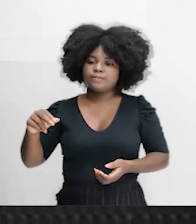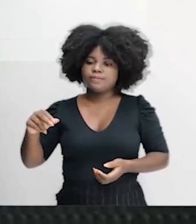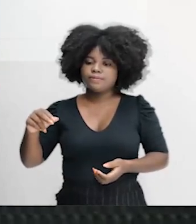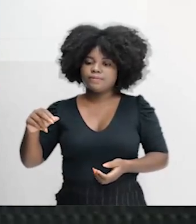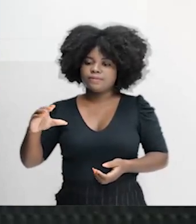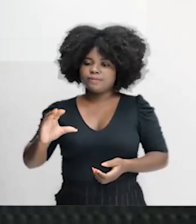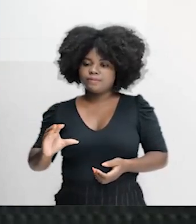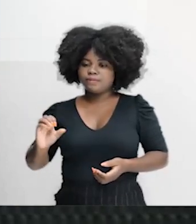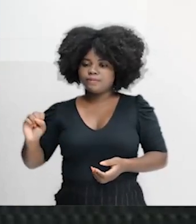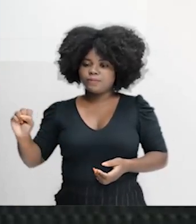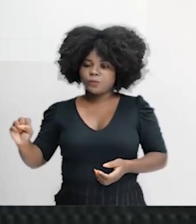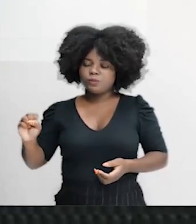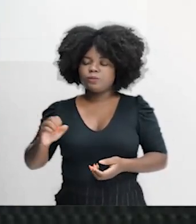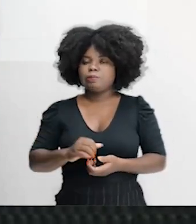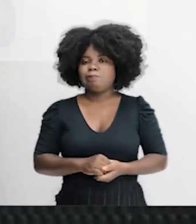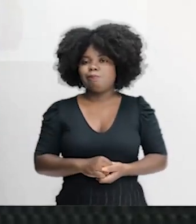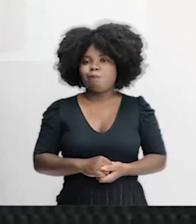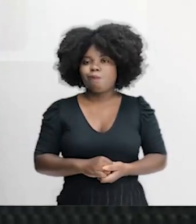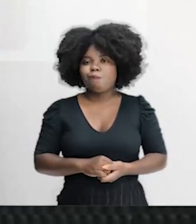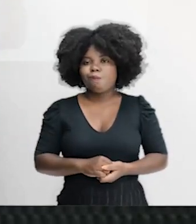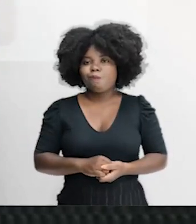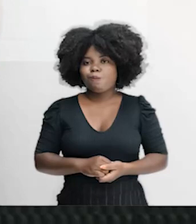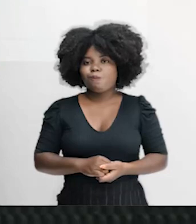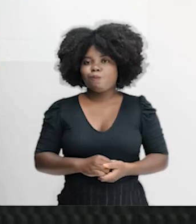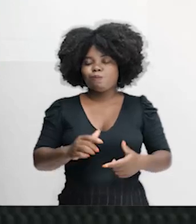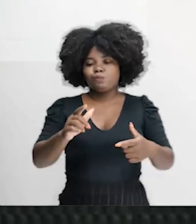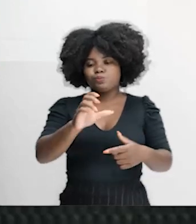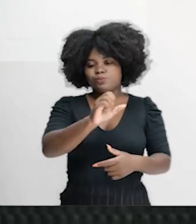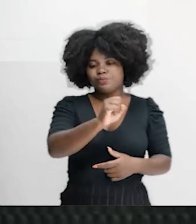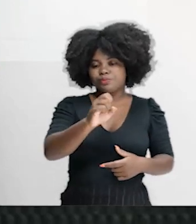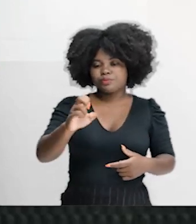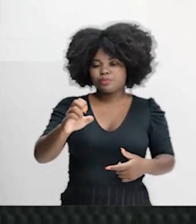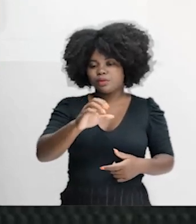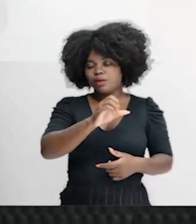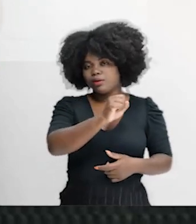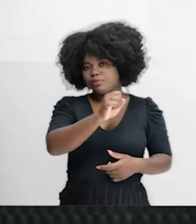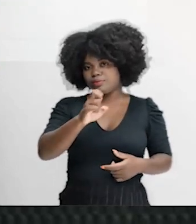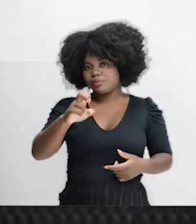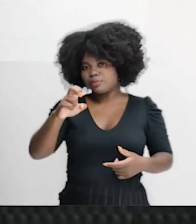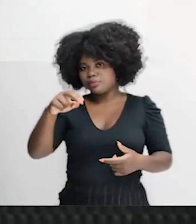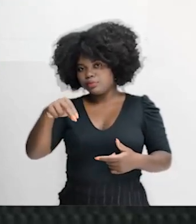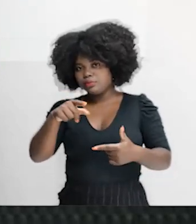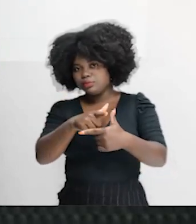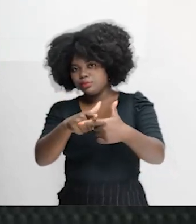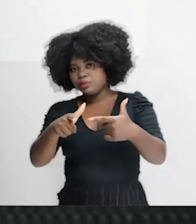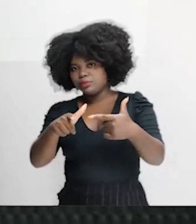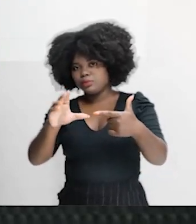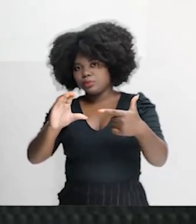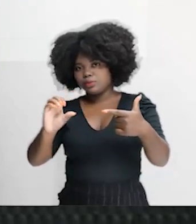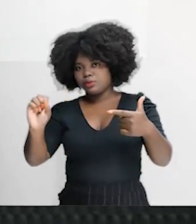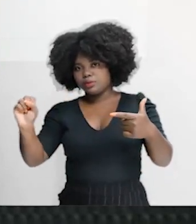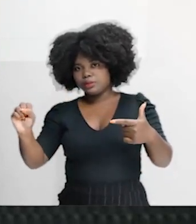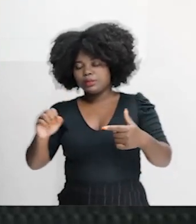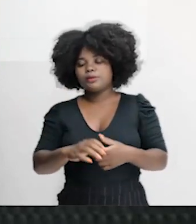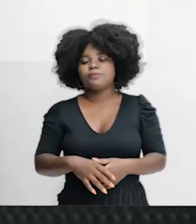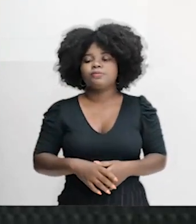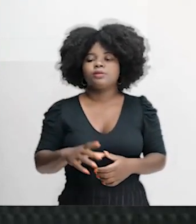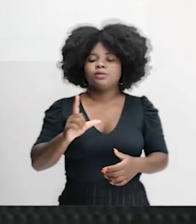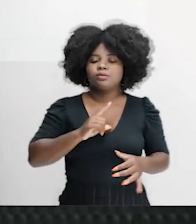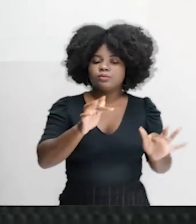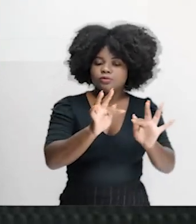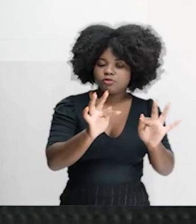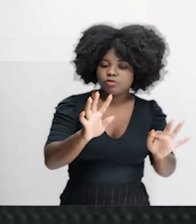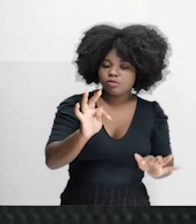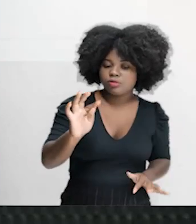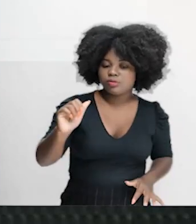Você pode encontrar o valor da tangente dividindo o seno pelo cosseno daquele arco, certo? Então, chamamos de função